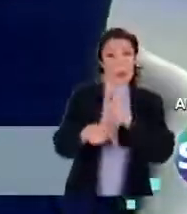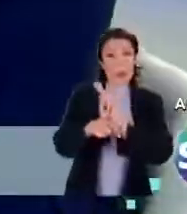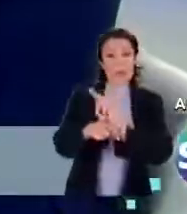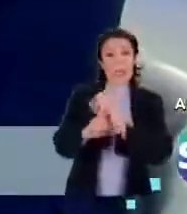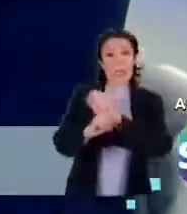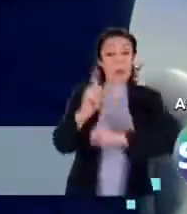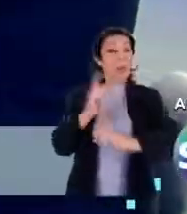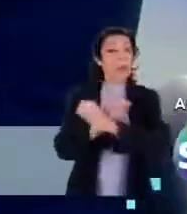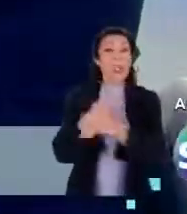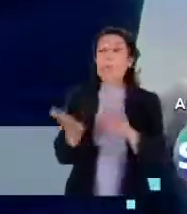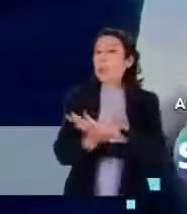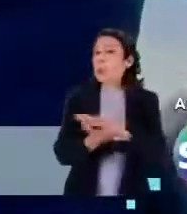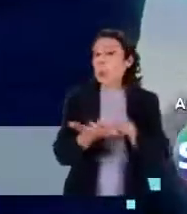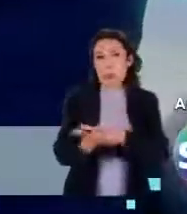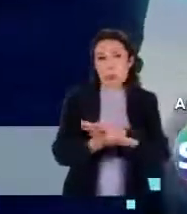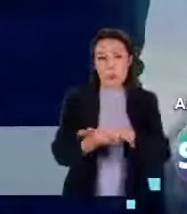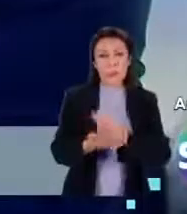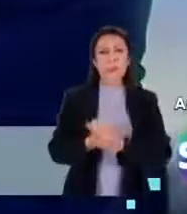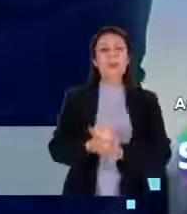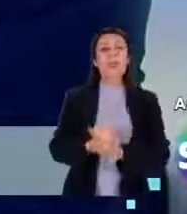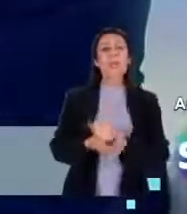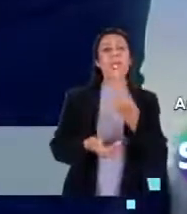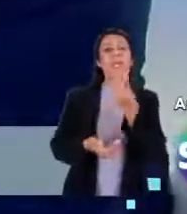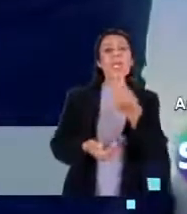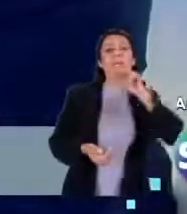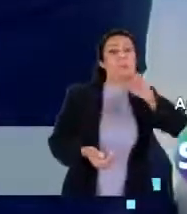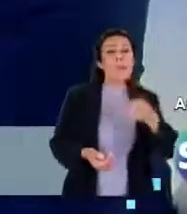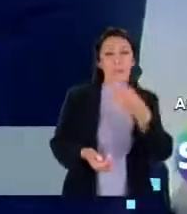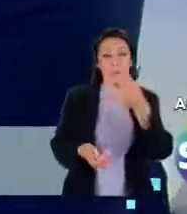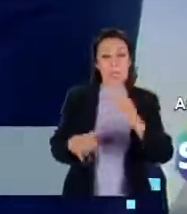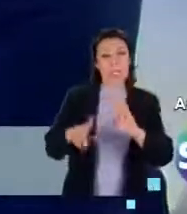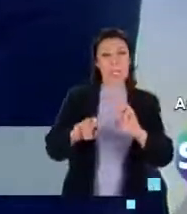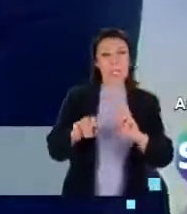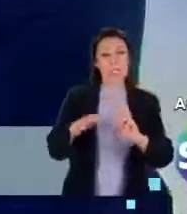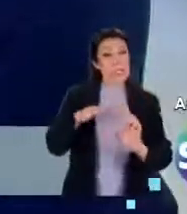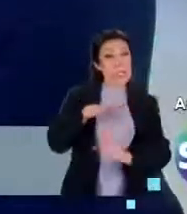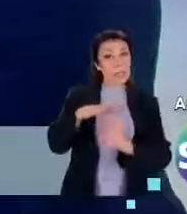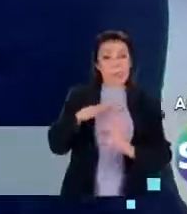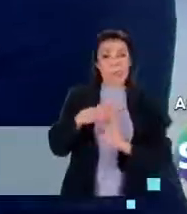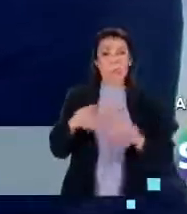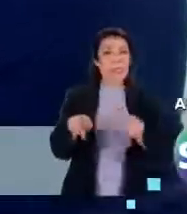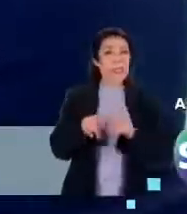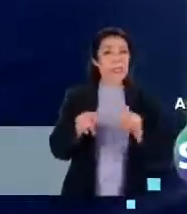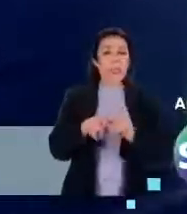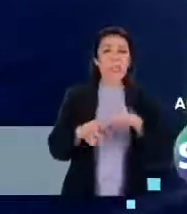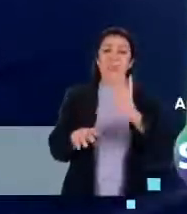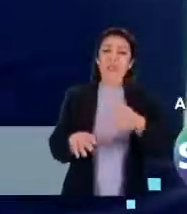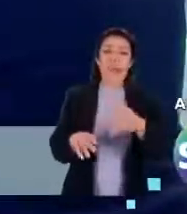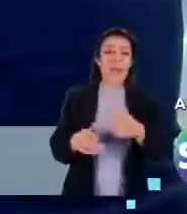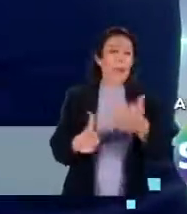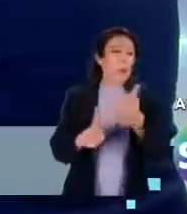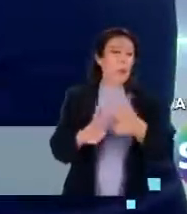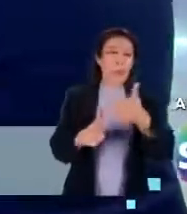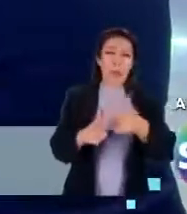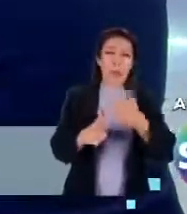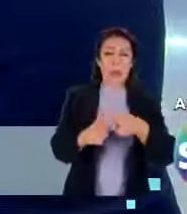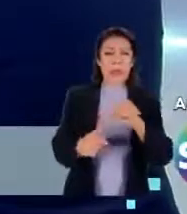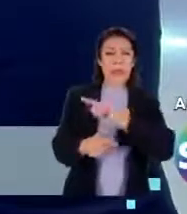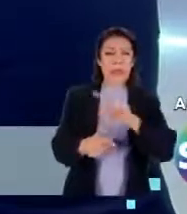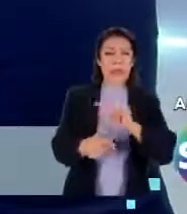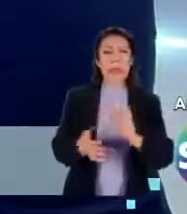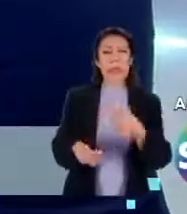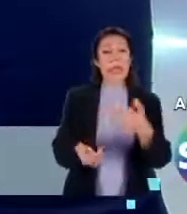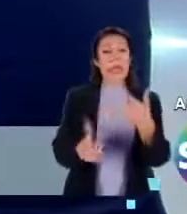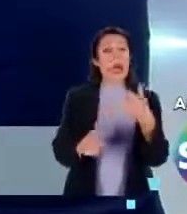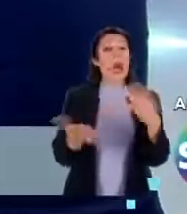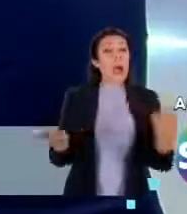quando você Olha pelo lado das empresas 6 milhões de empresas estão no Serasa na de sala de quebrar Então você por onde você olhar o Brasil sendo 2